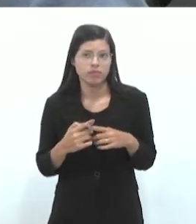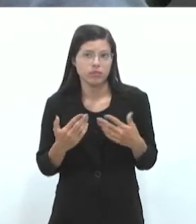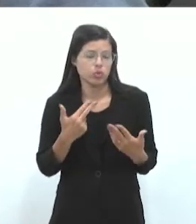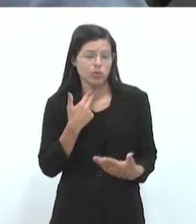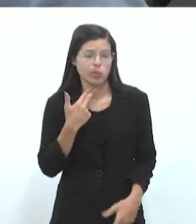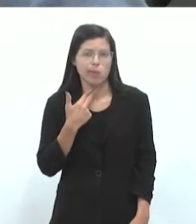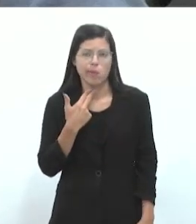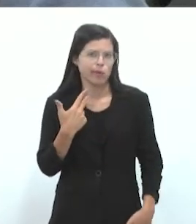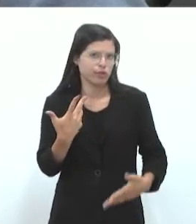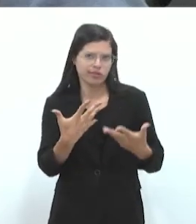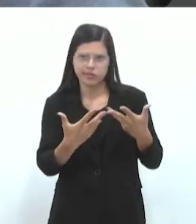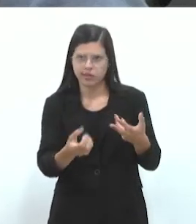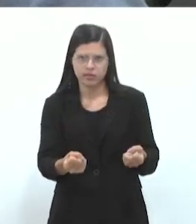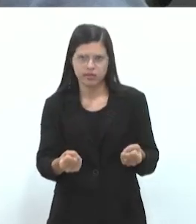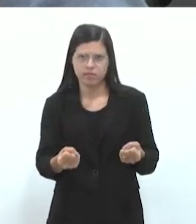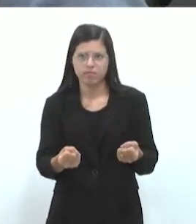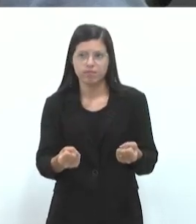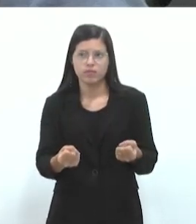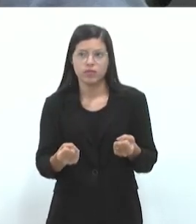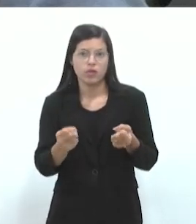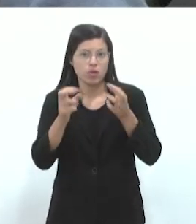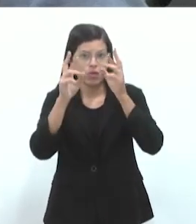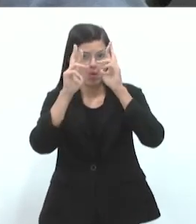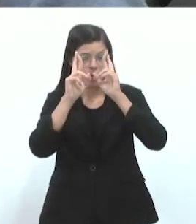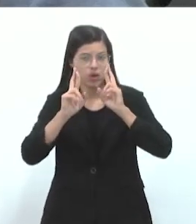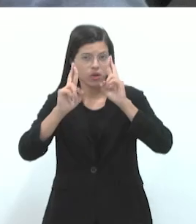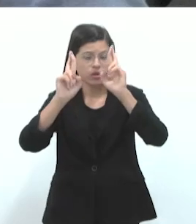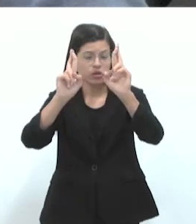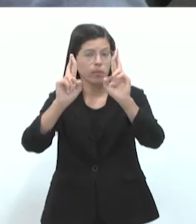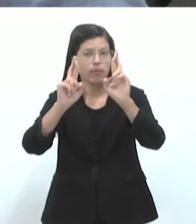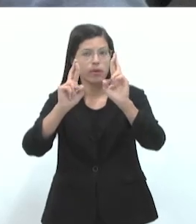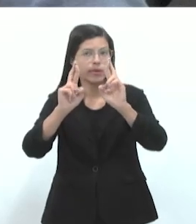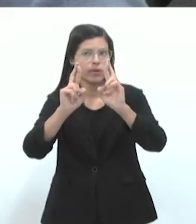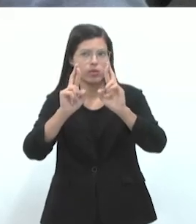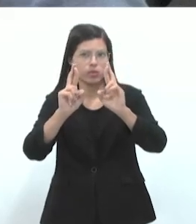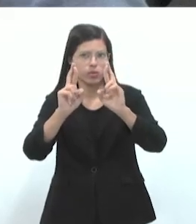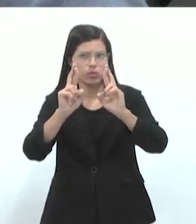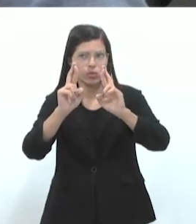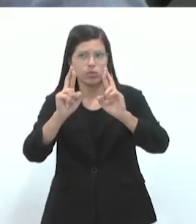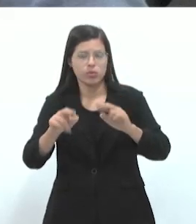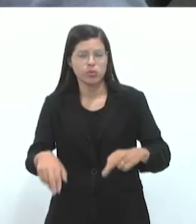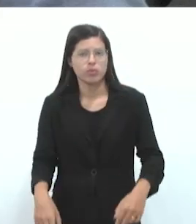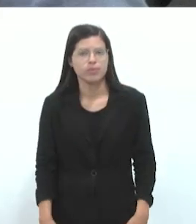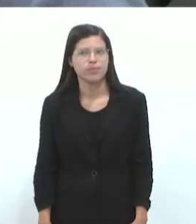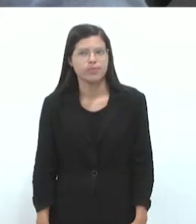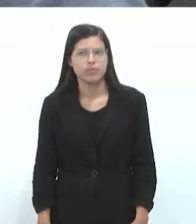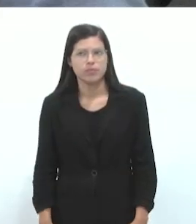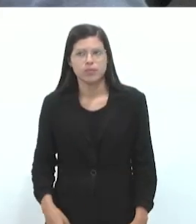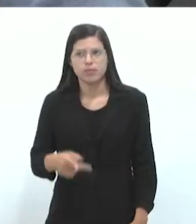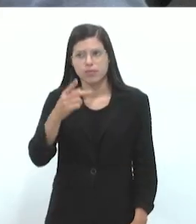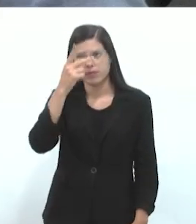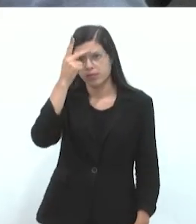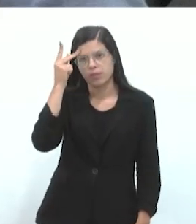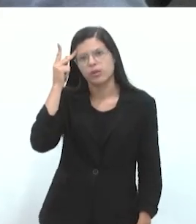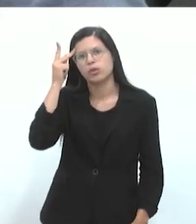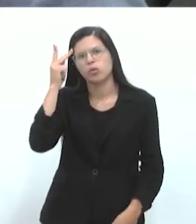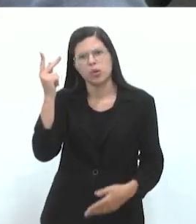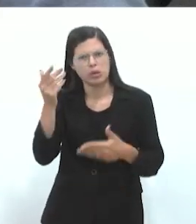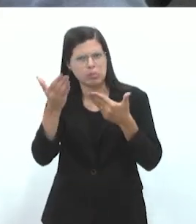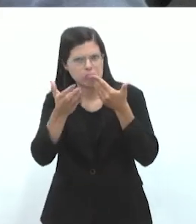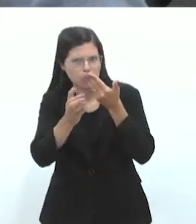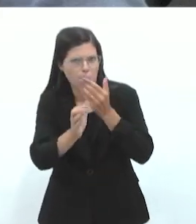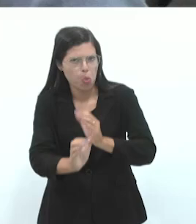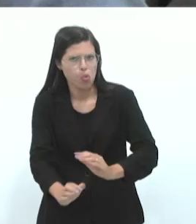pode acatar isso. Porque eu respeito profundamente quem se submete a um concurso público, para a